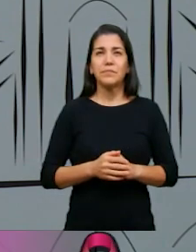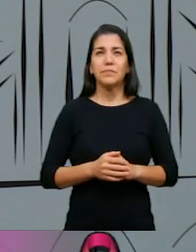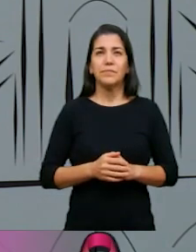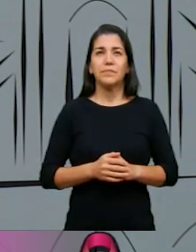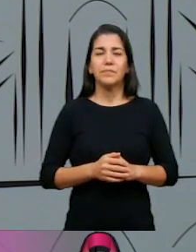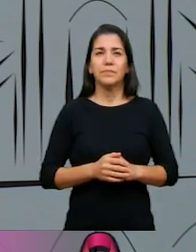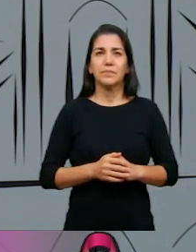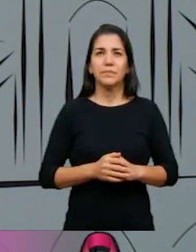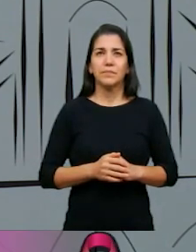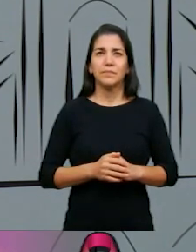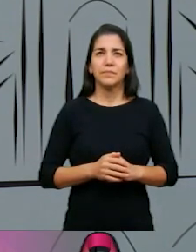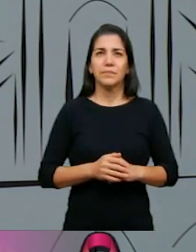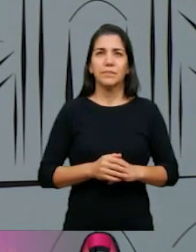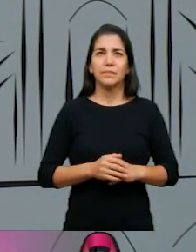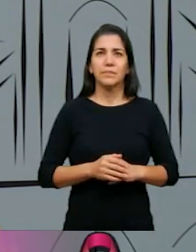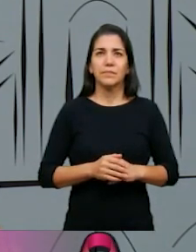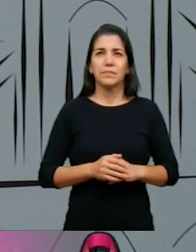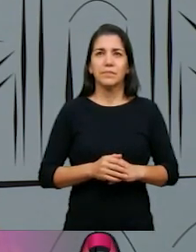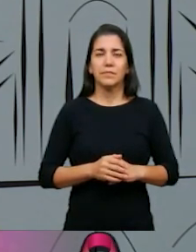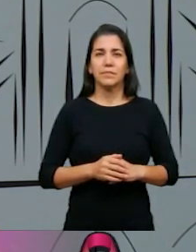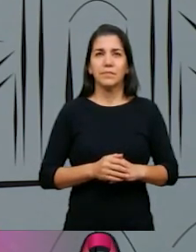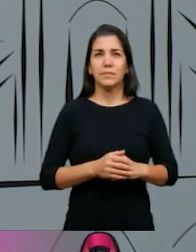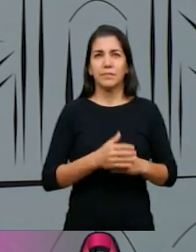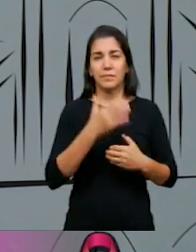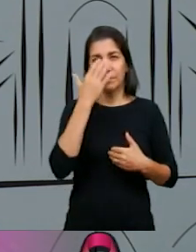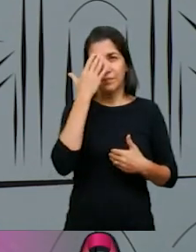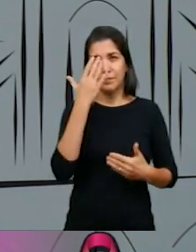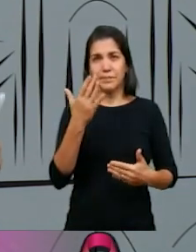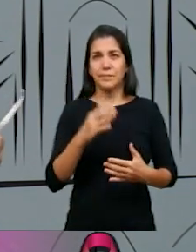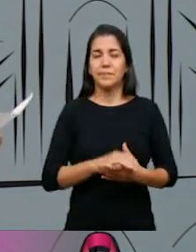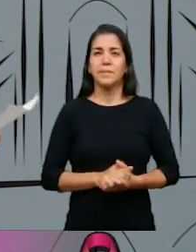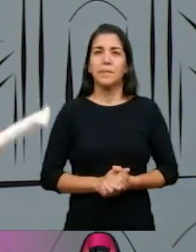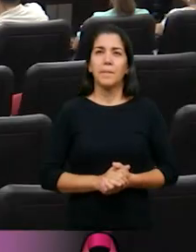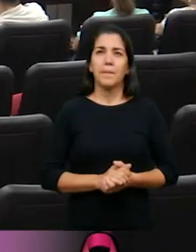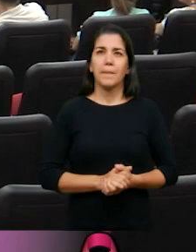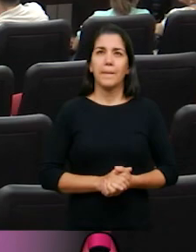Tá? E é só isso que eu tenho nessa noite aí, presidente.